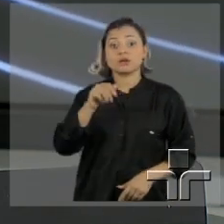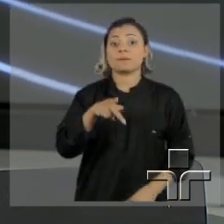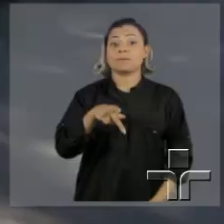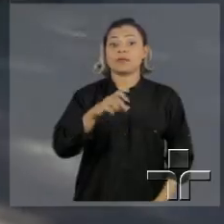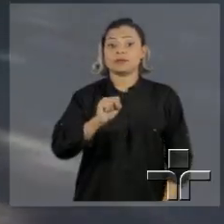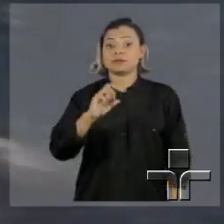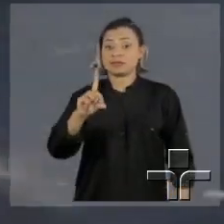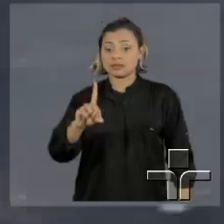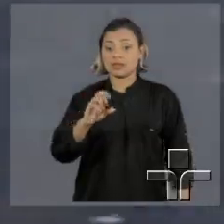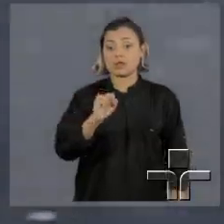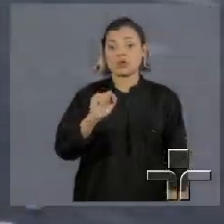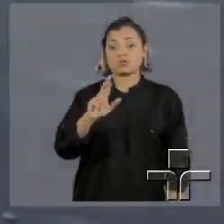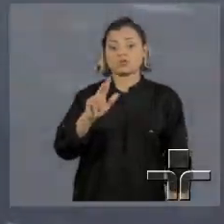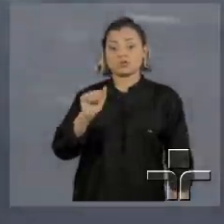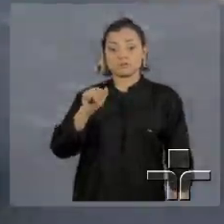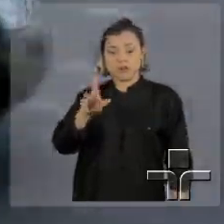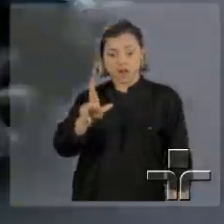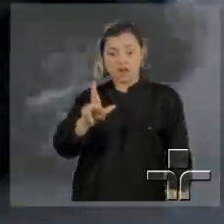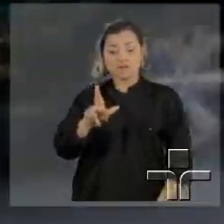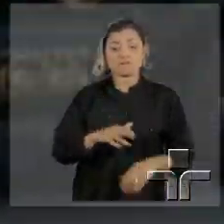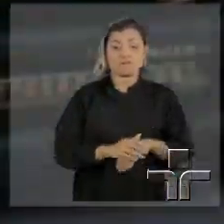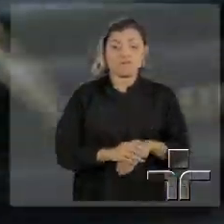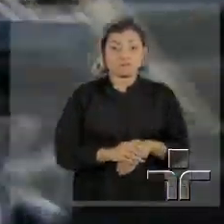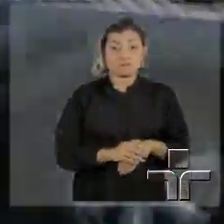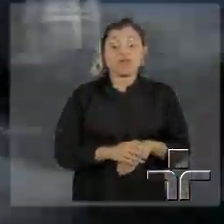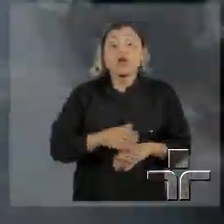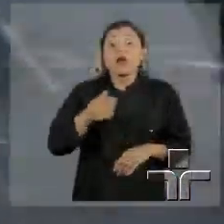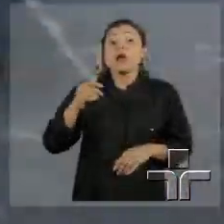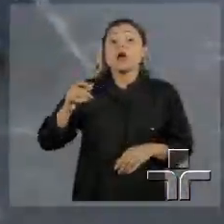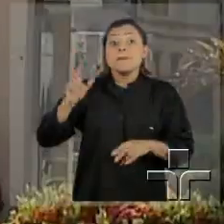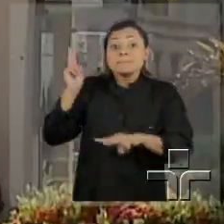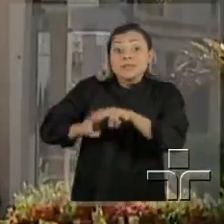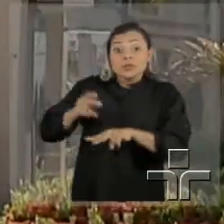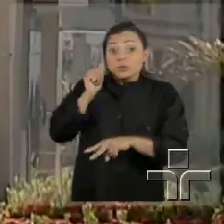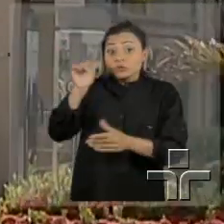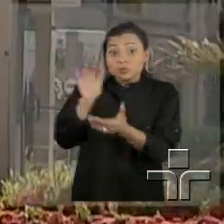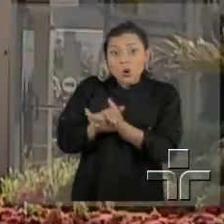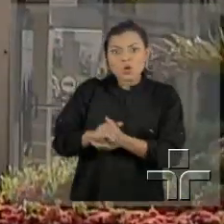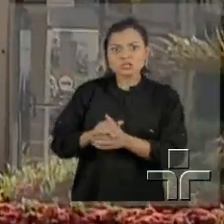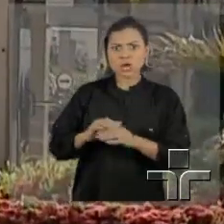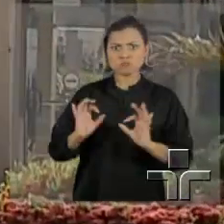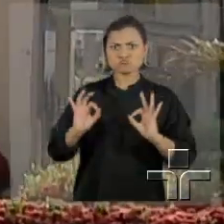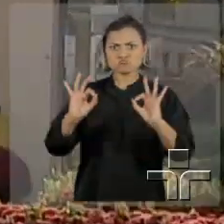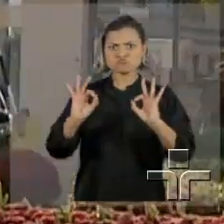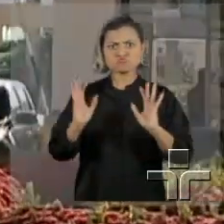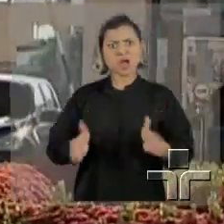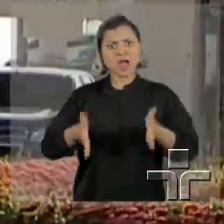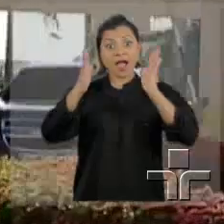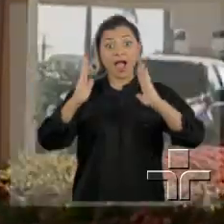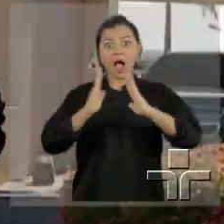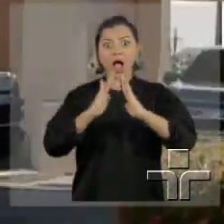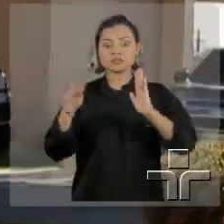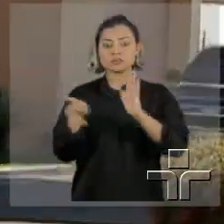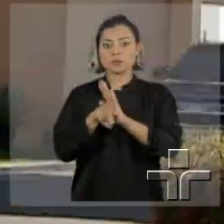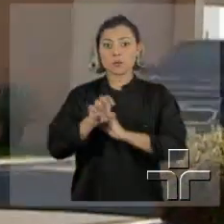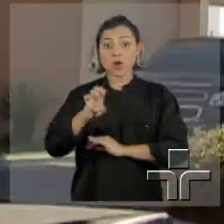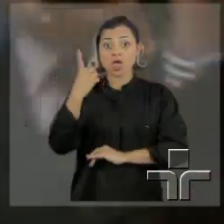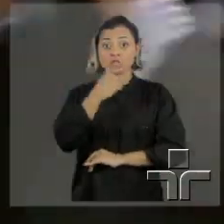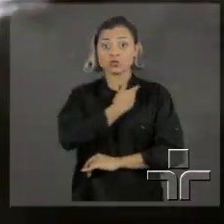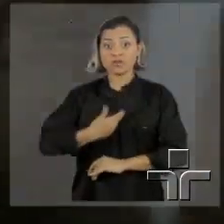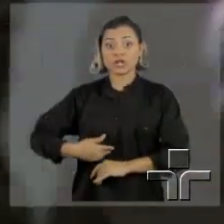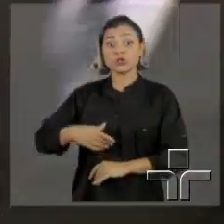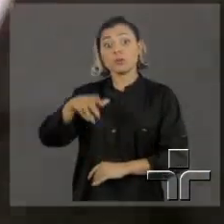PSD. Os policiais prenderam a esposa de Aziz no condomínio de luxo onde fica a casa do ex-governador em